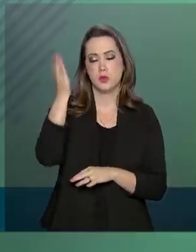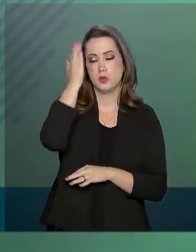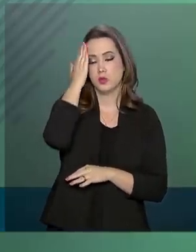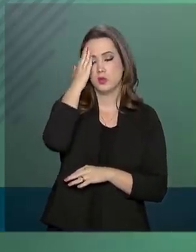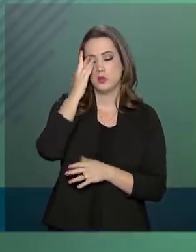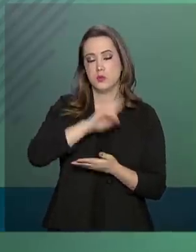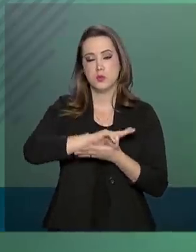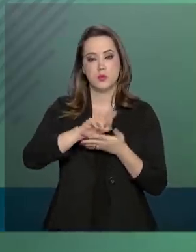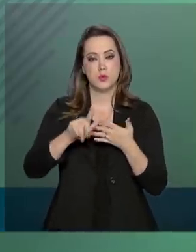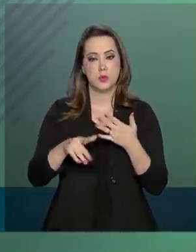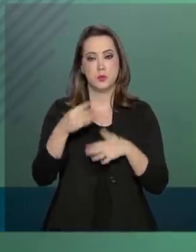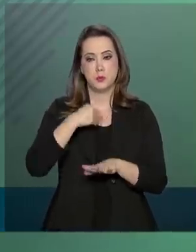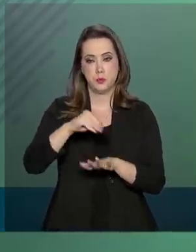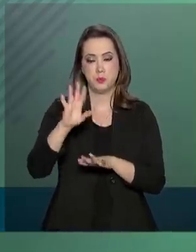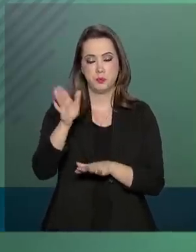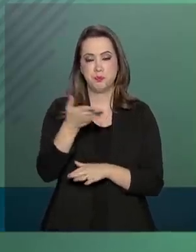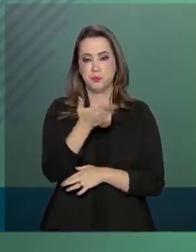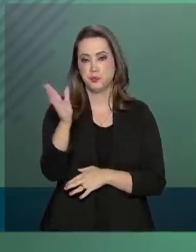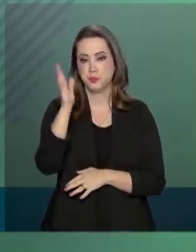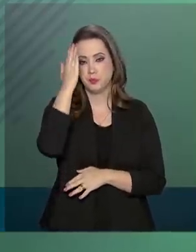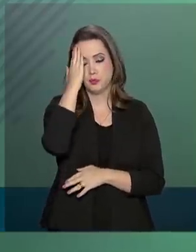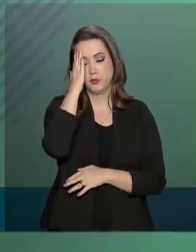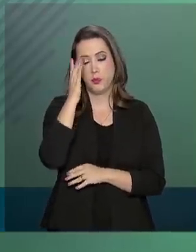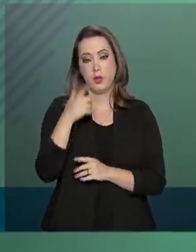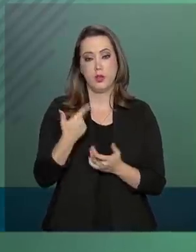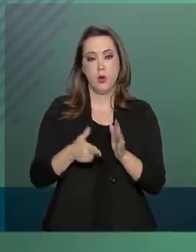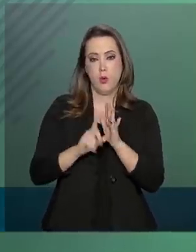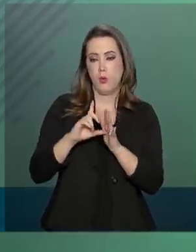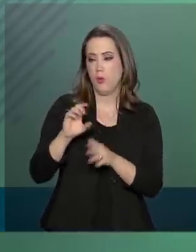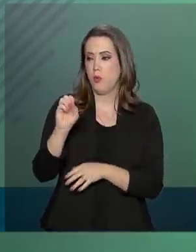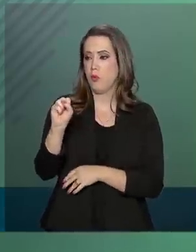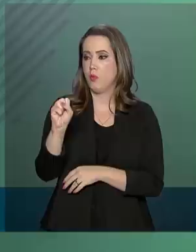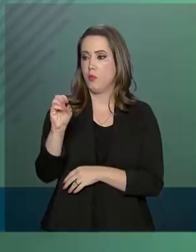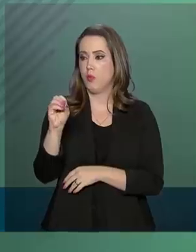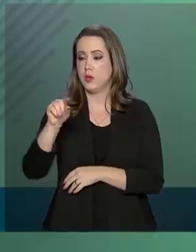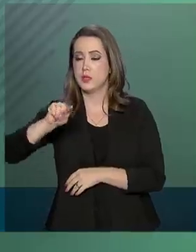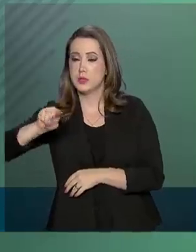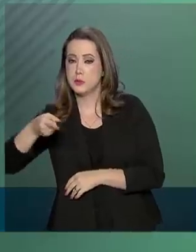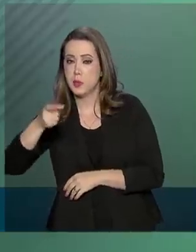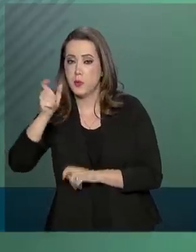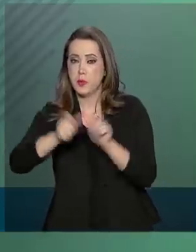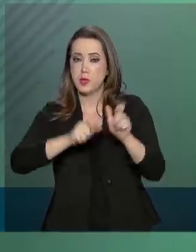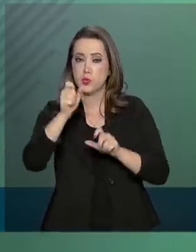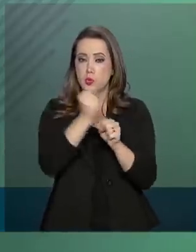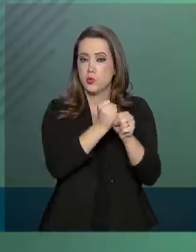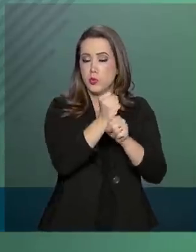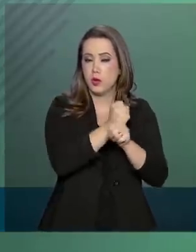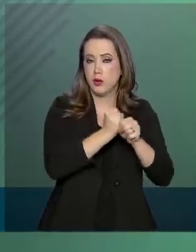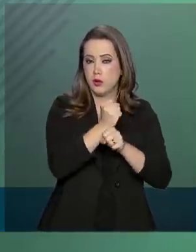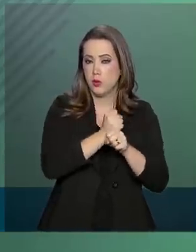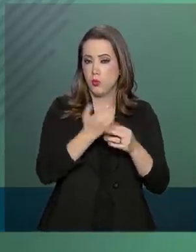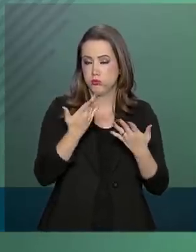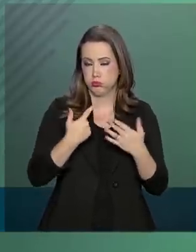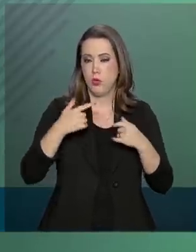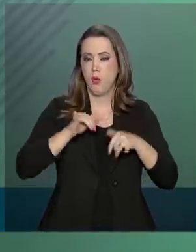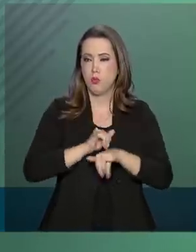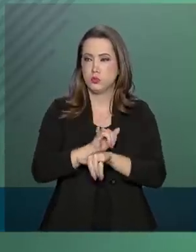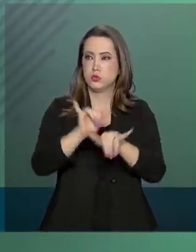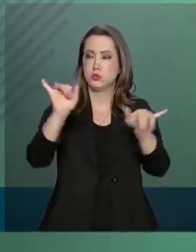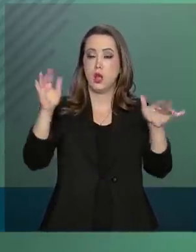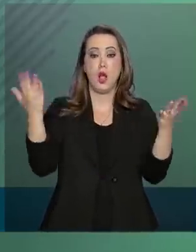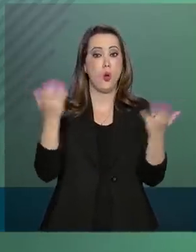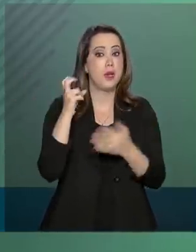a alguns deles é o terminal passou de 800 mil pessoas ano a sua capacidade